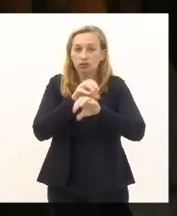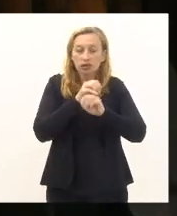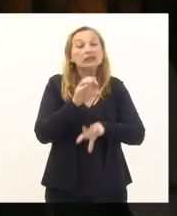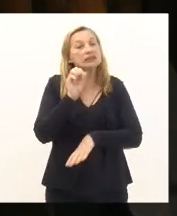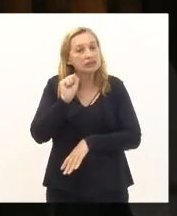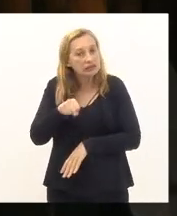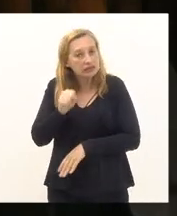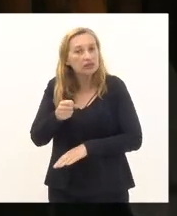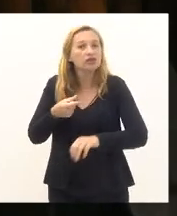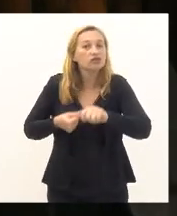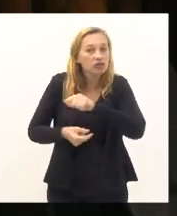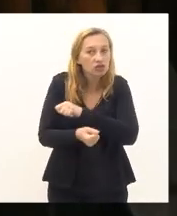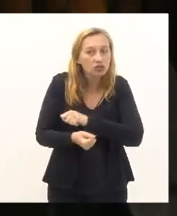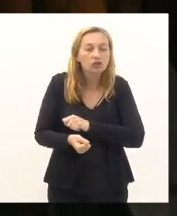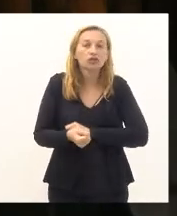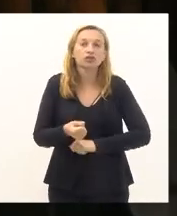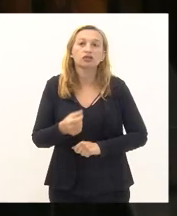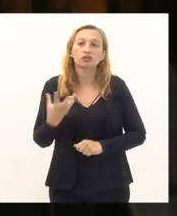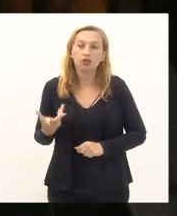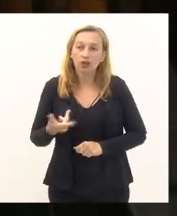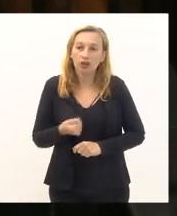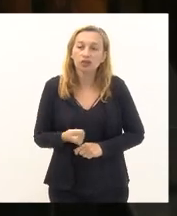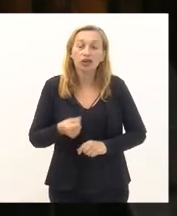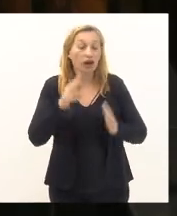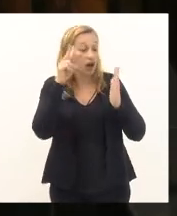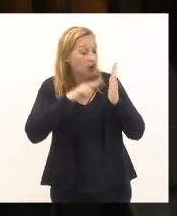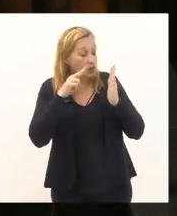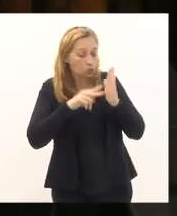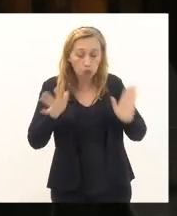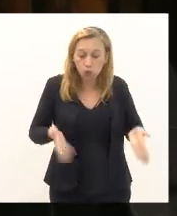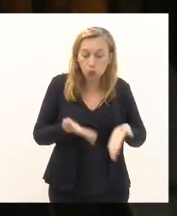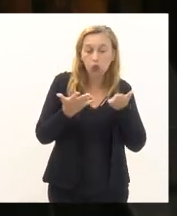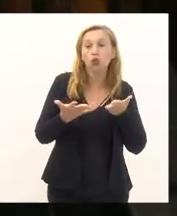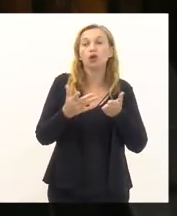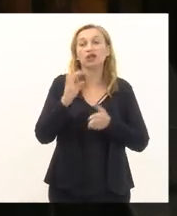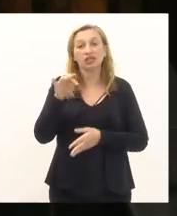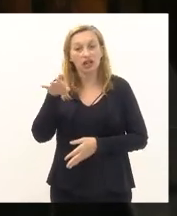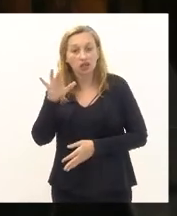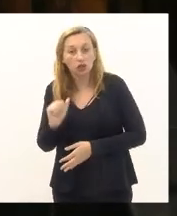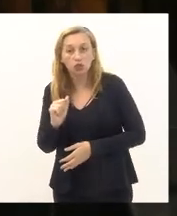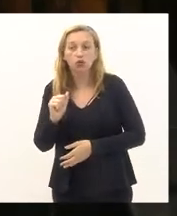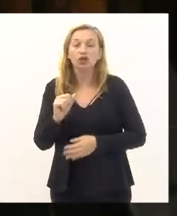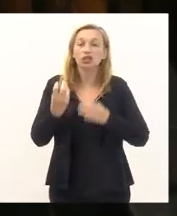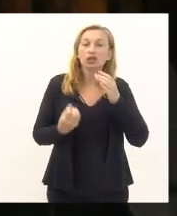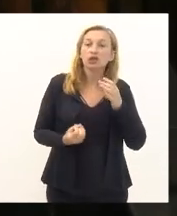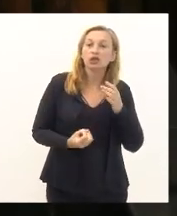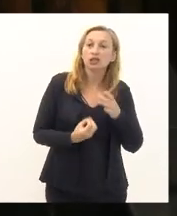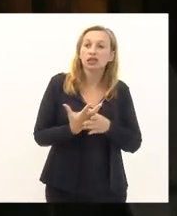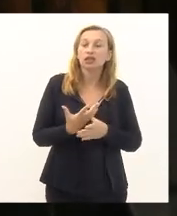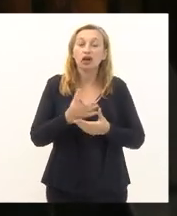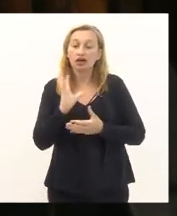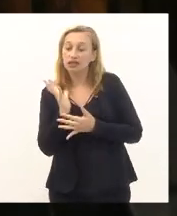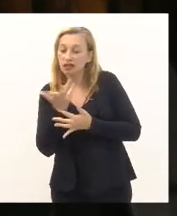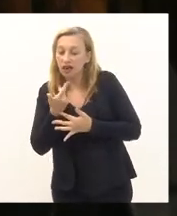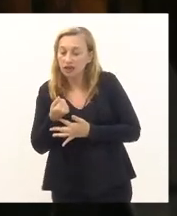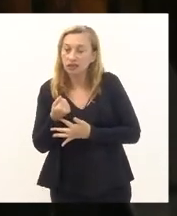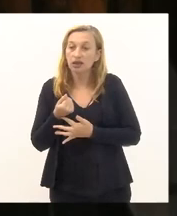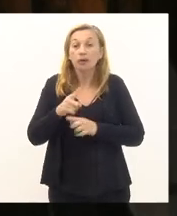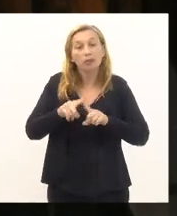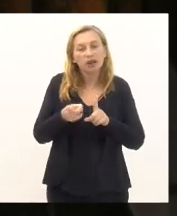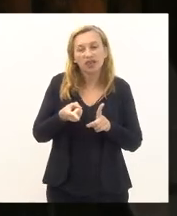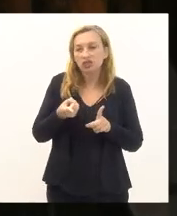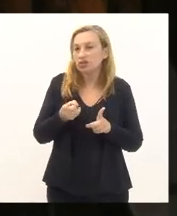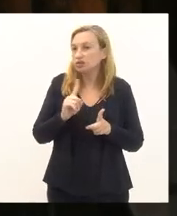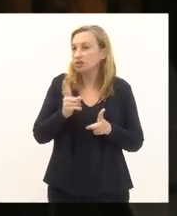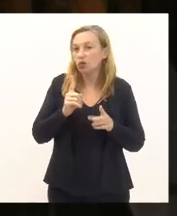sim, investimento e estímulo à leitura, à literatura, à criatividade, às artes, mas a gente não